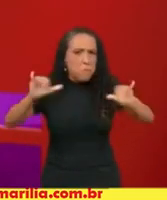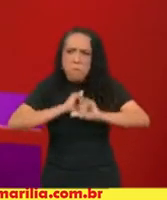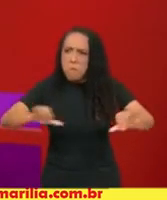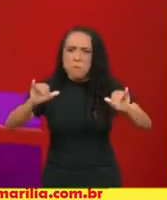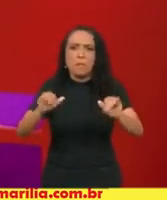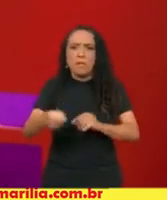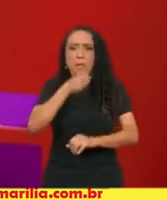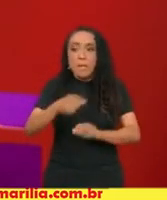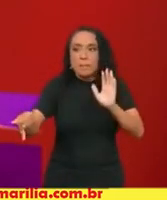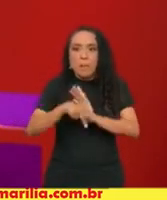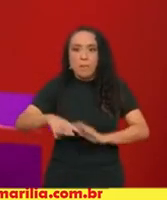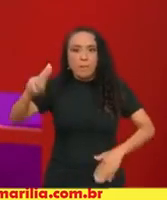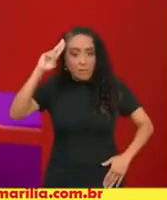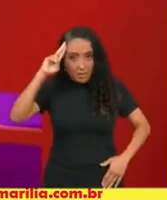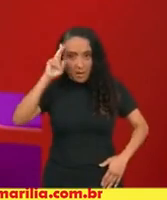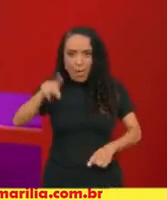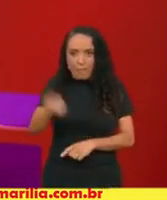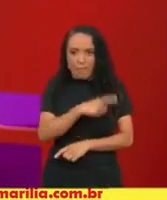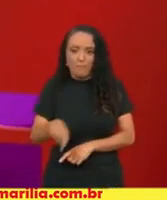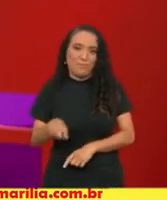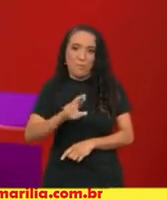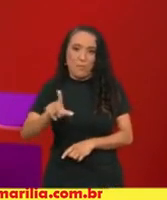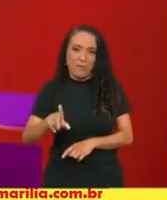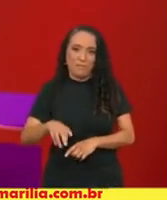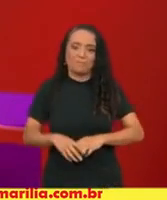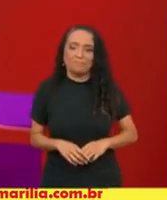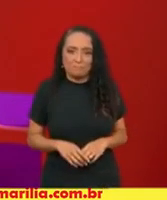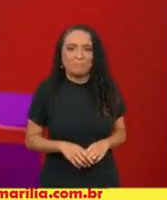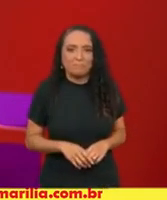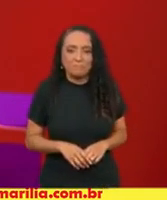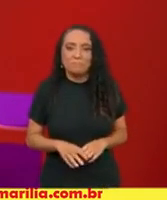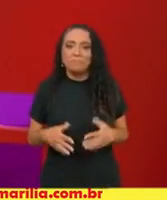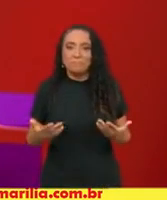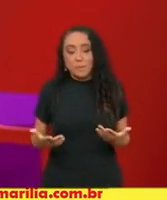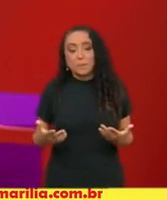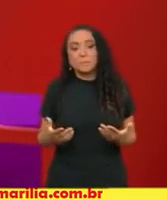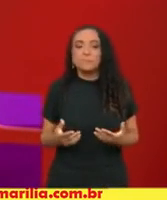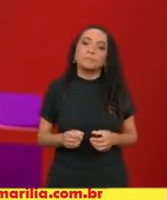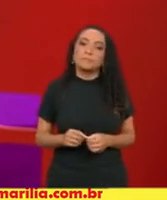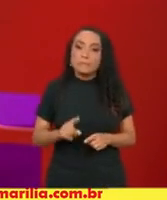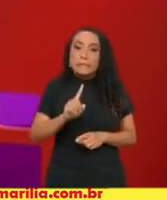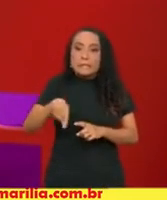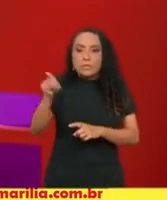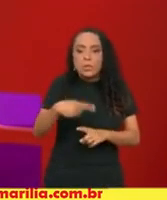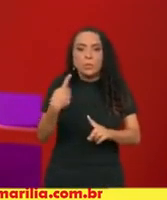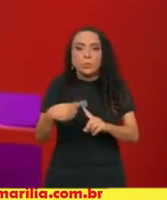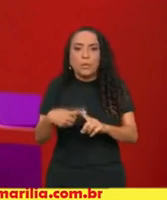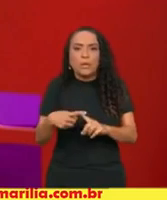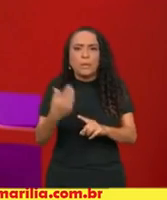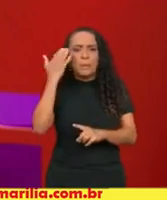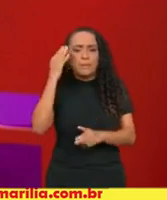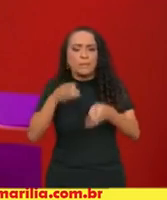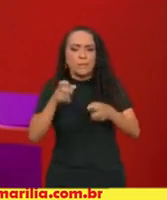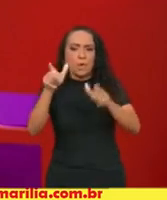imprensa militar, que não à toa é censurada, né, pelo poder, né, civil, enfim, imperial. É censurada porque se entendia que os